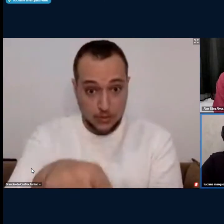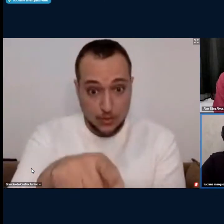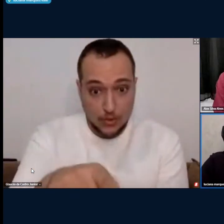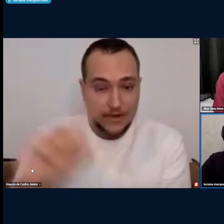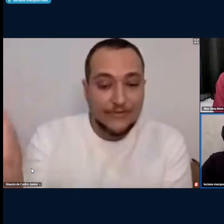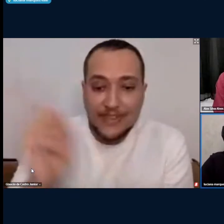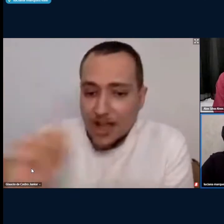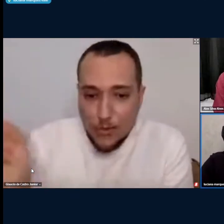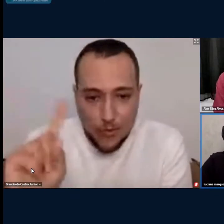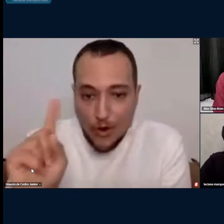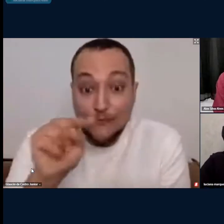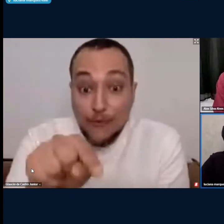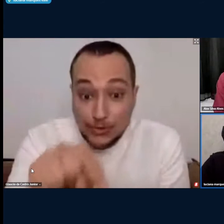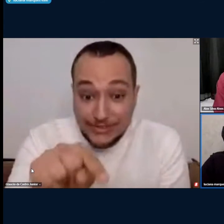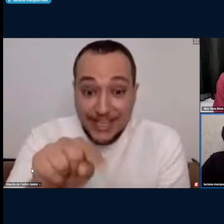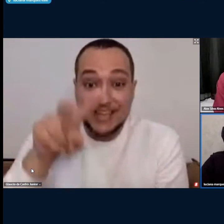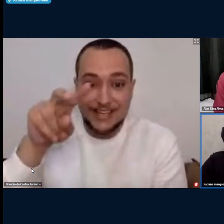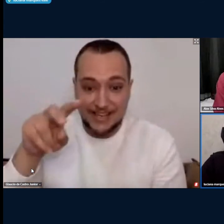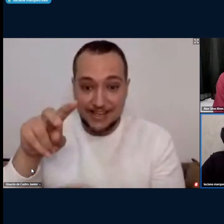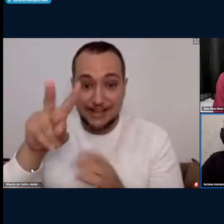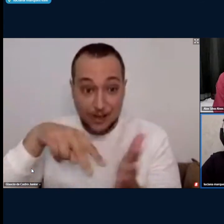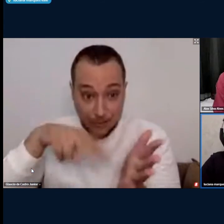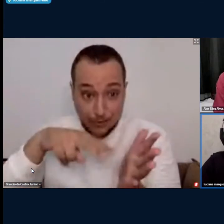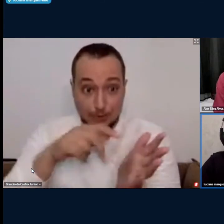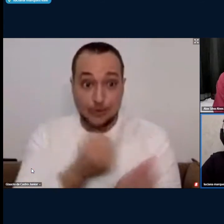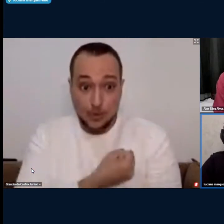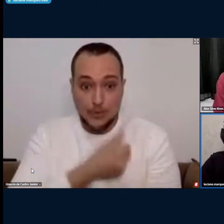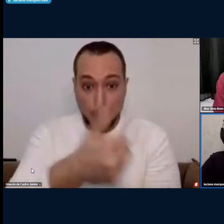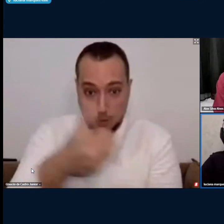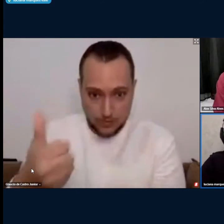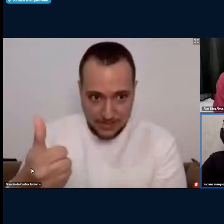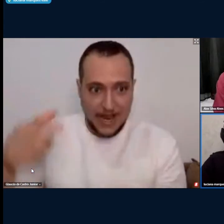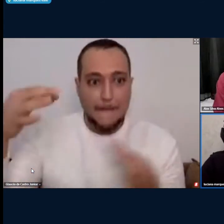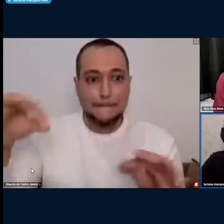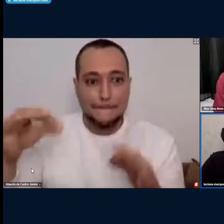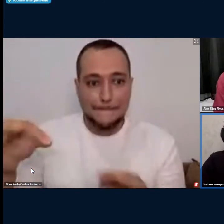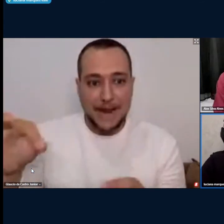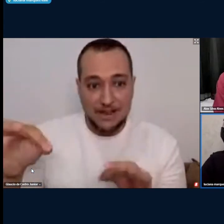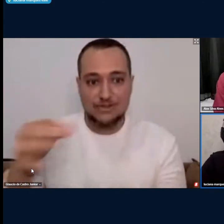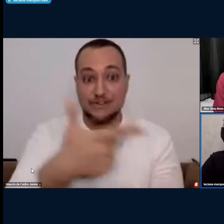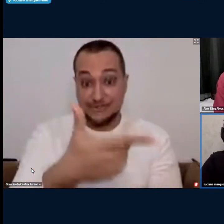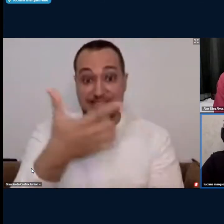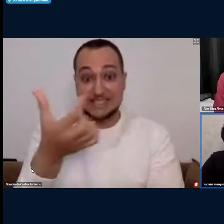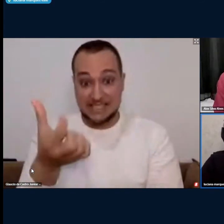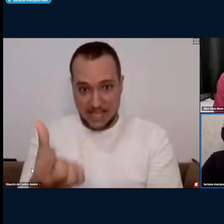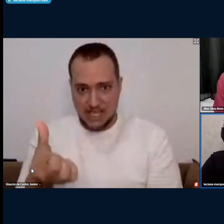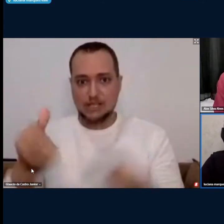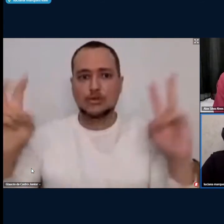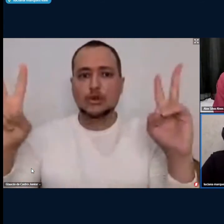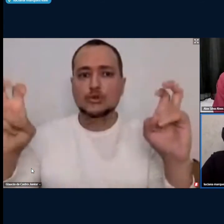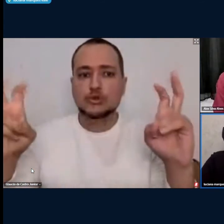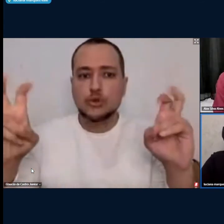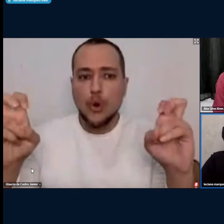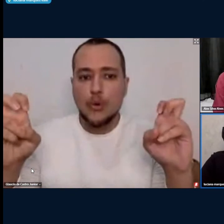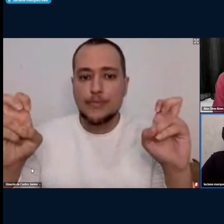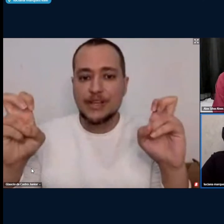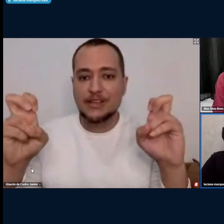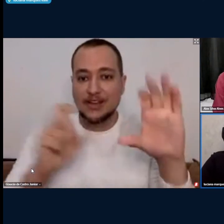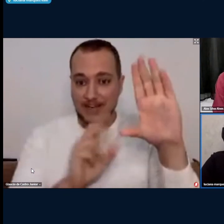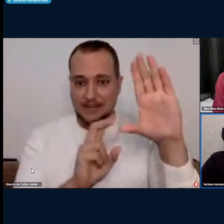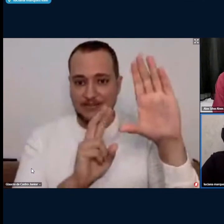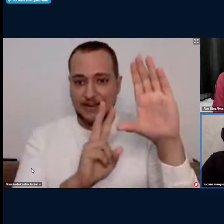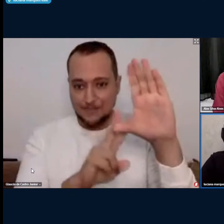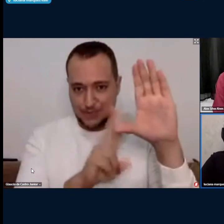Na página 11, não, perdão, você leu na 11, na página